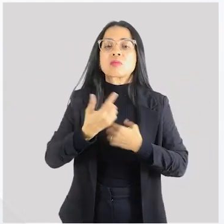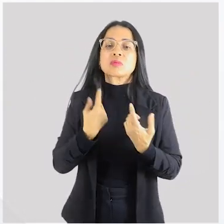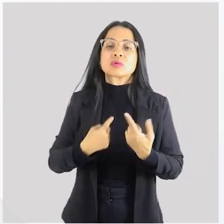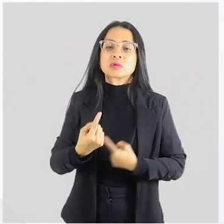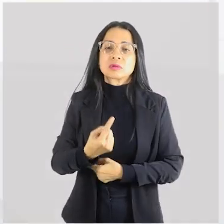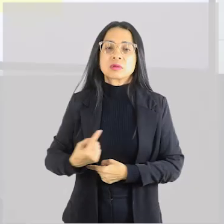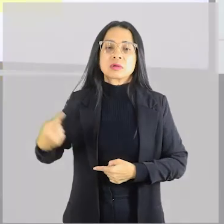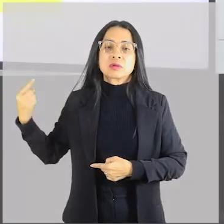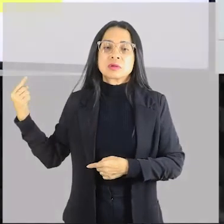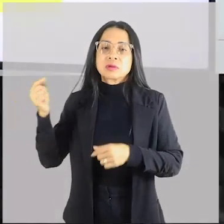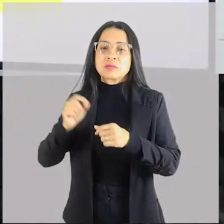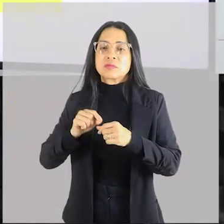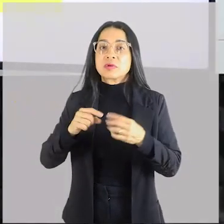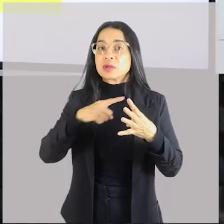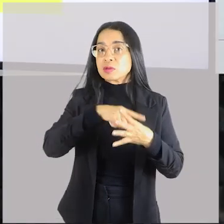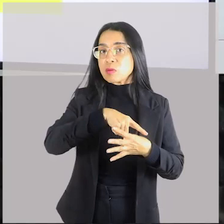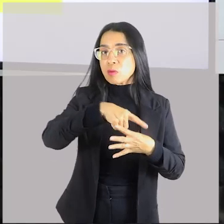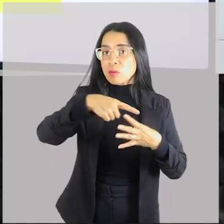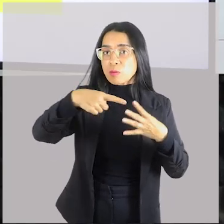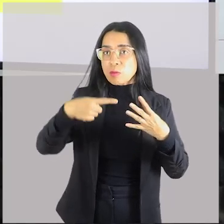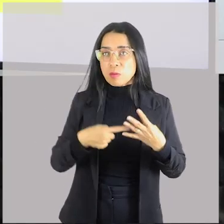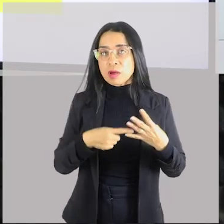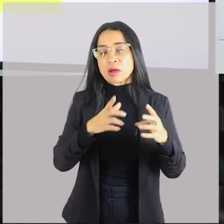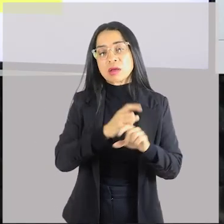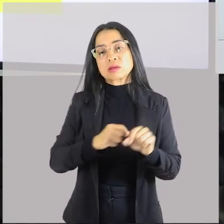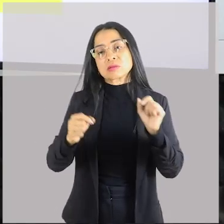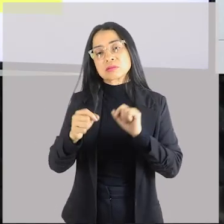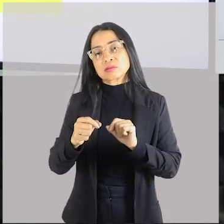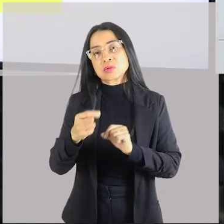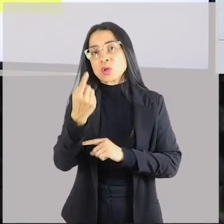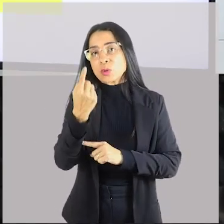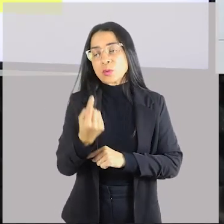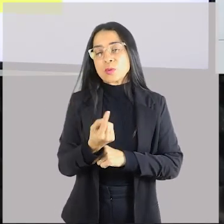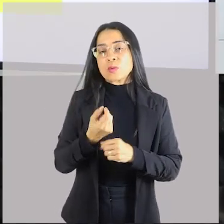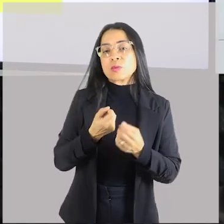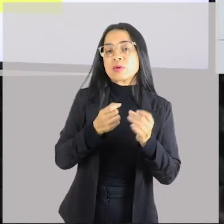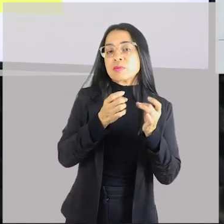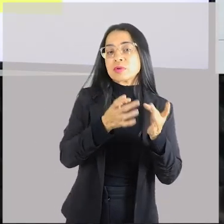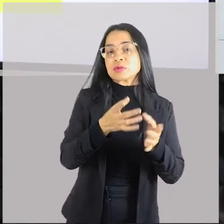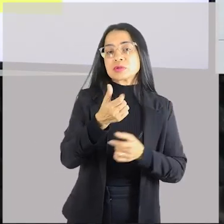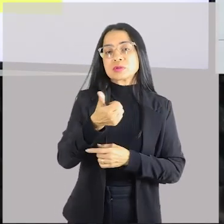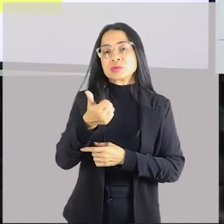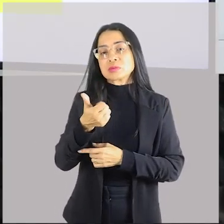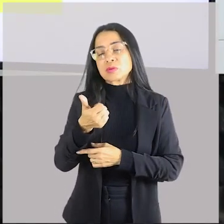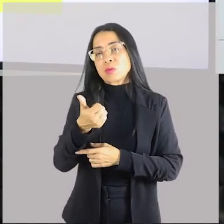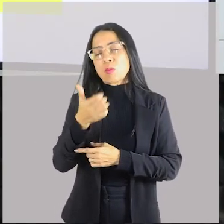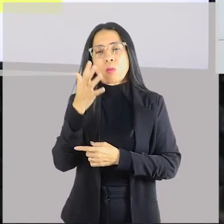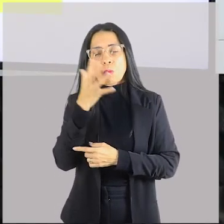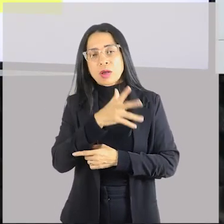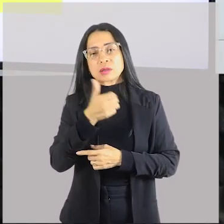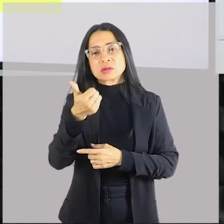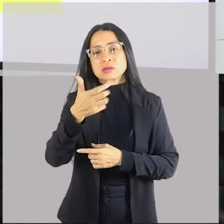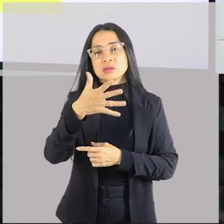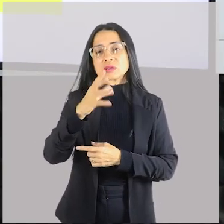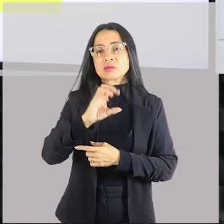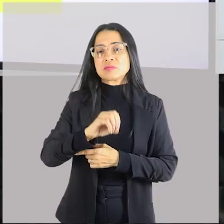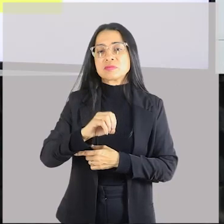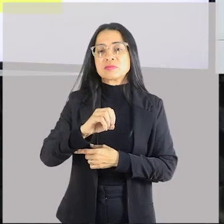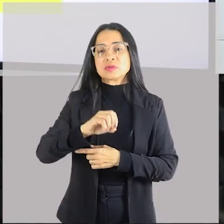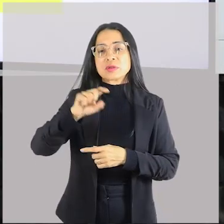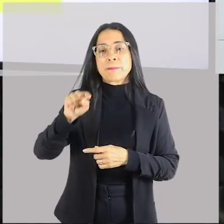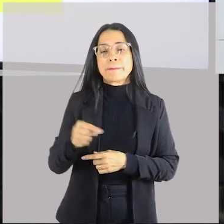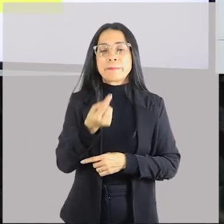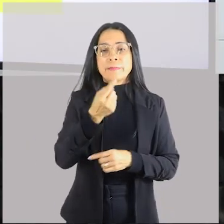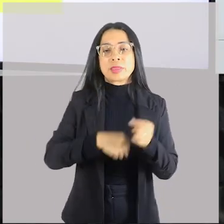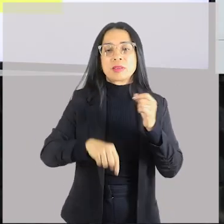Quatro originais desse quadro e um deles foi vendido por c e quase 120 Milhões de Dólares Professor esse quadro vale isso tudo ele é todo feio